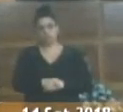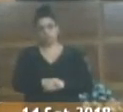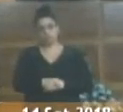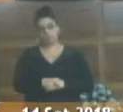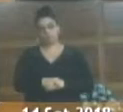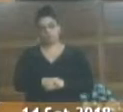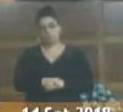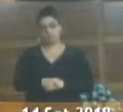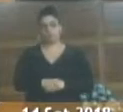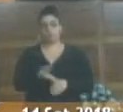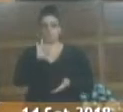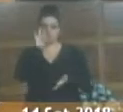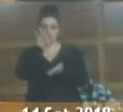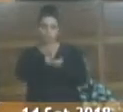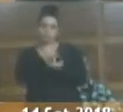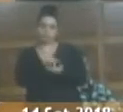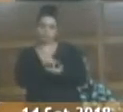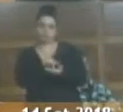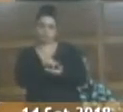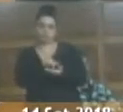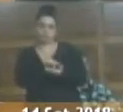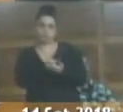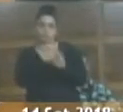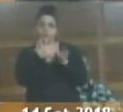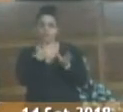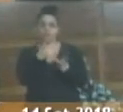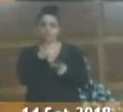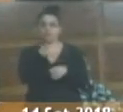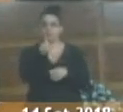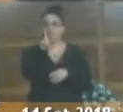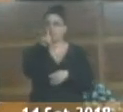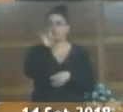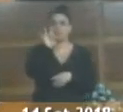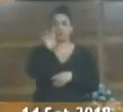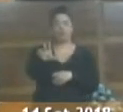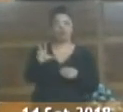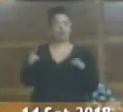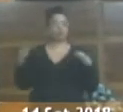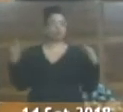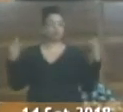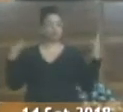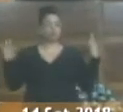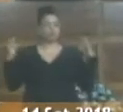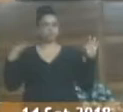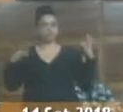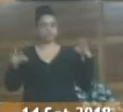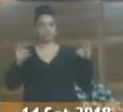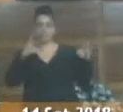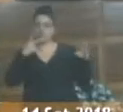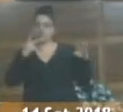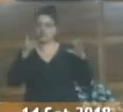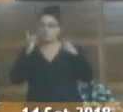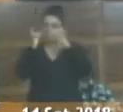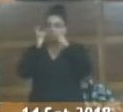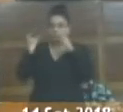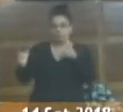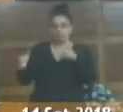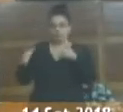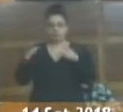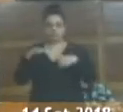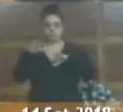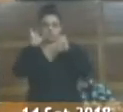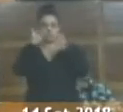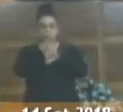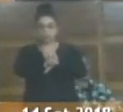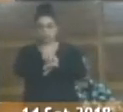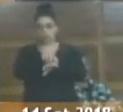O turismo, de fato, mas ele não é o único caminho. Eu acho que a gente fala de forma obsessiva em relação ao turismo. E se a